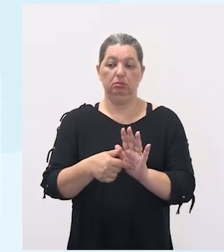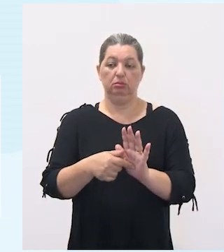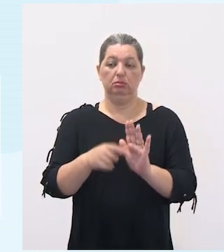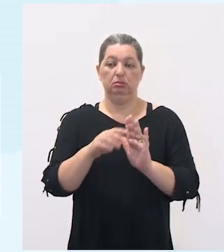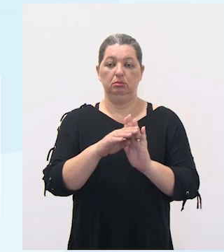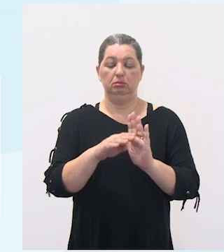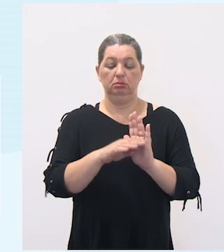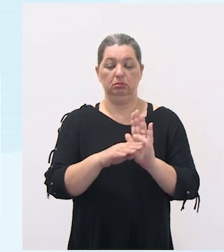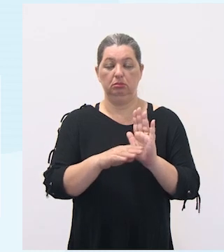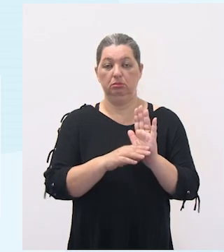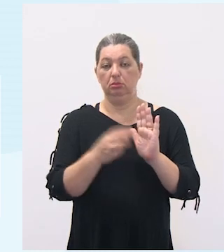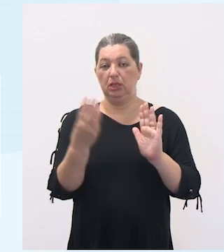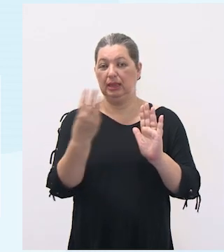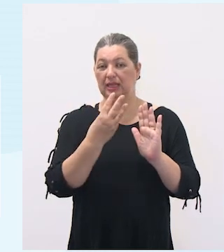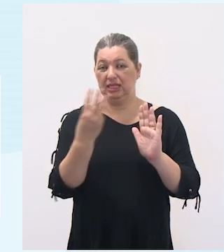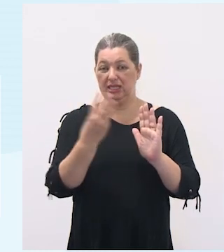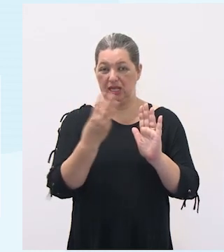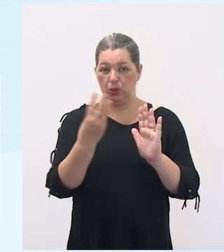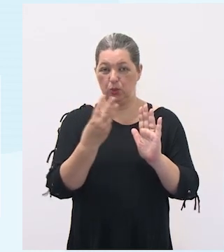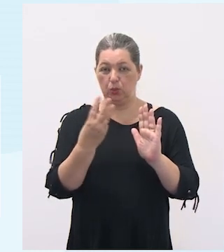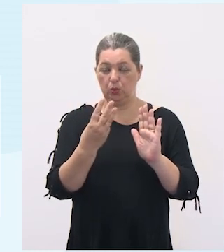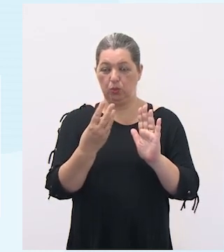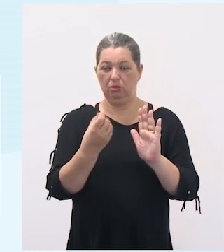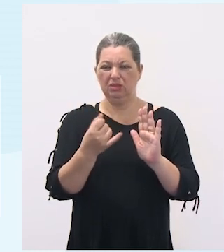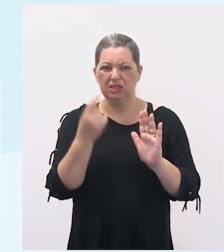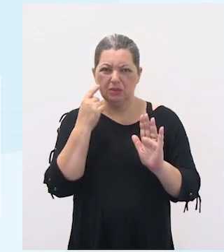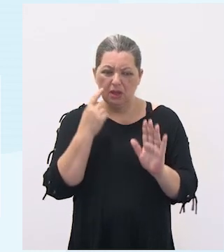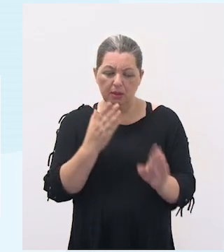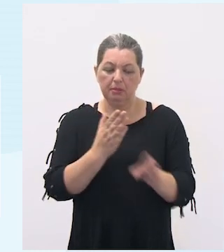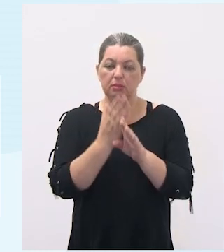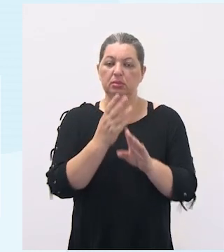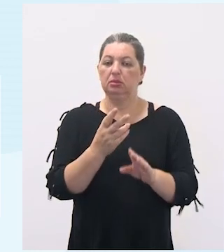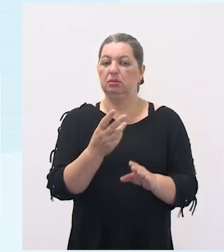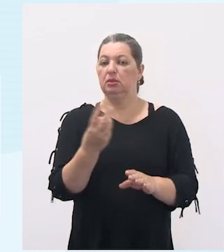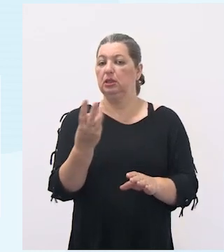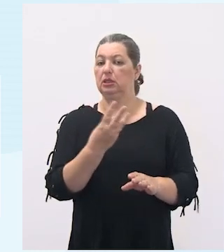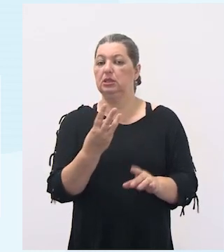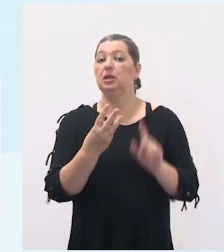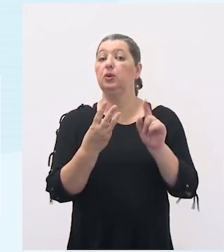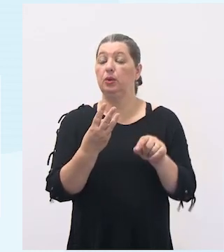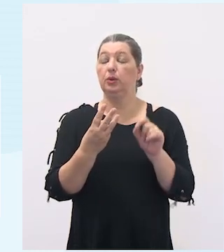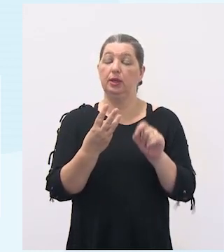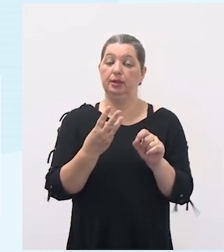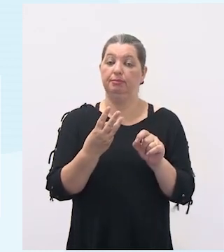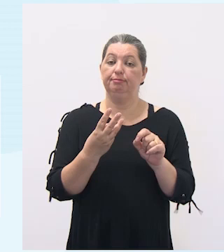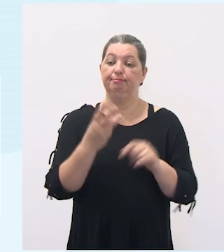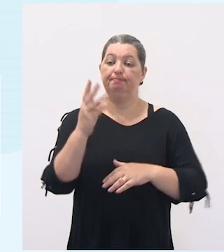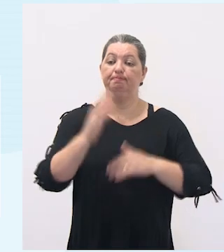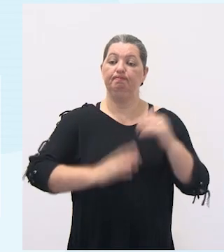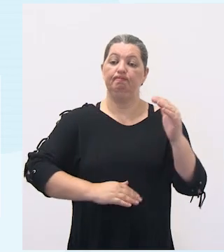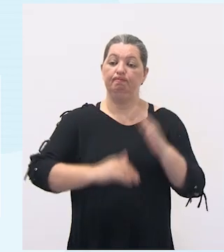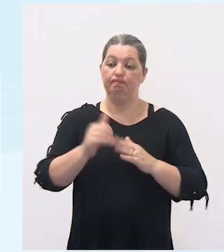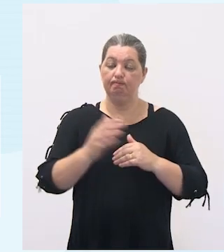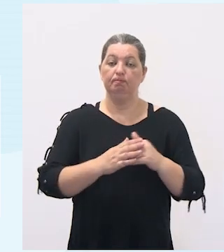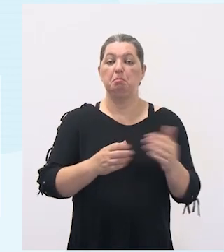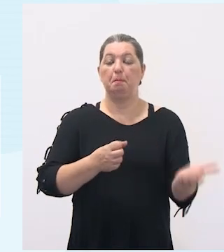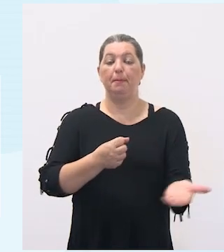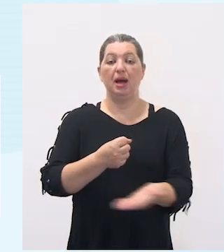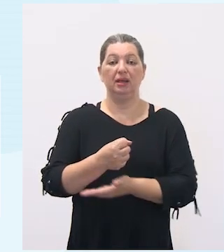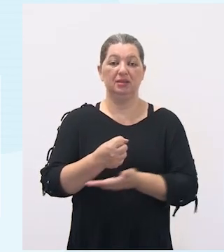se encontra no 3º nível. Se ela se encontra no 3º nível, então ela é considerada uma habilidade